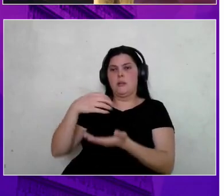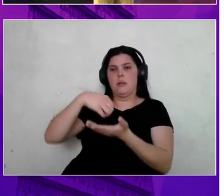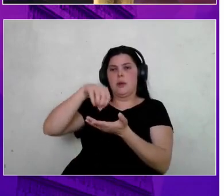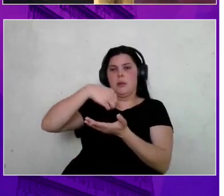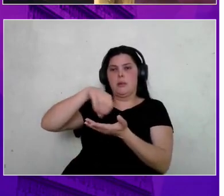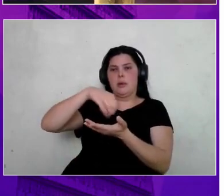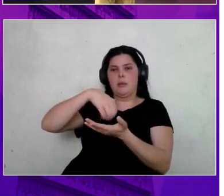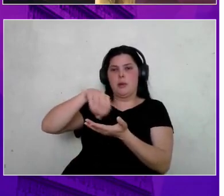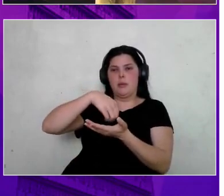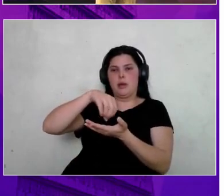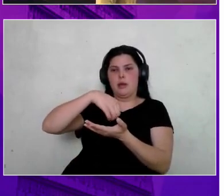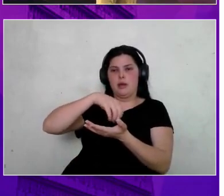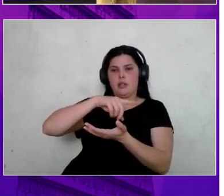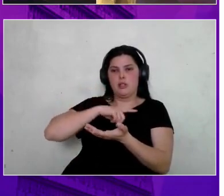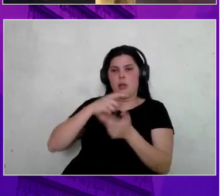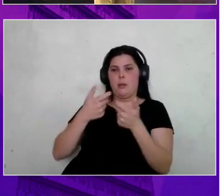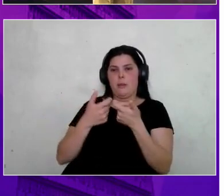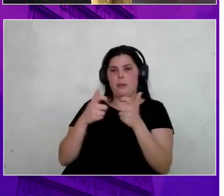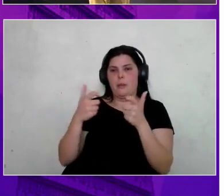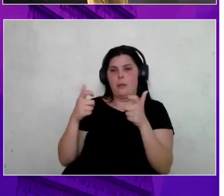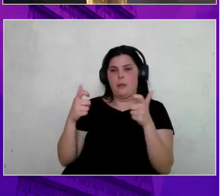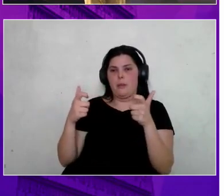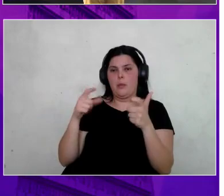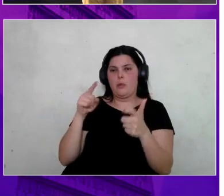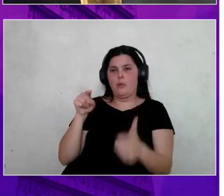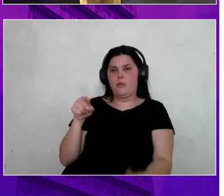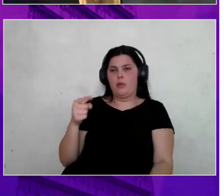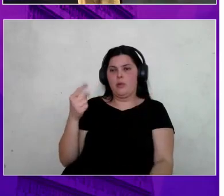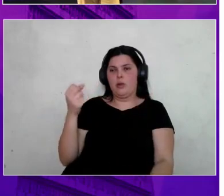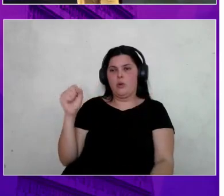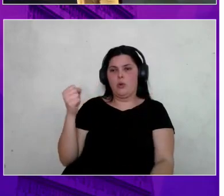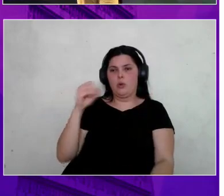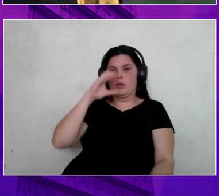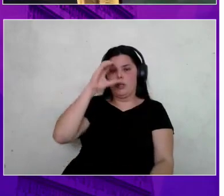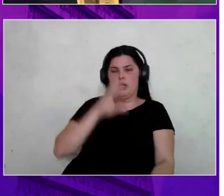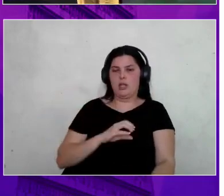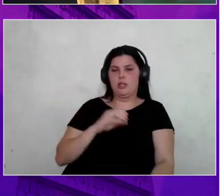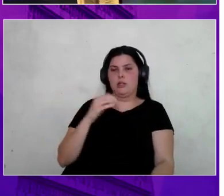tivemos um crescimento de 1,8 clientes em relação à feature